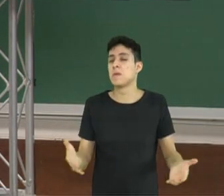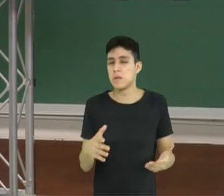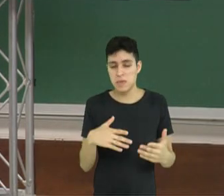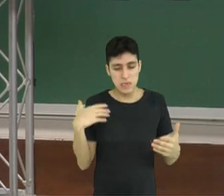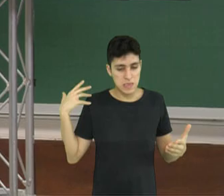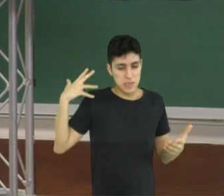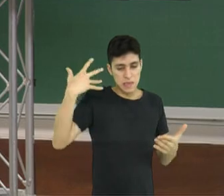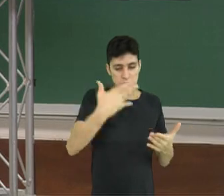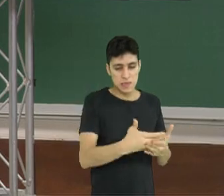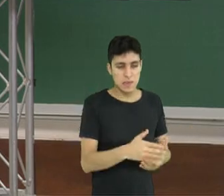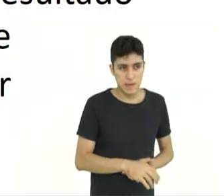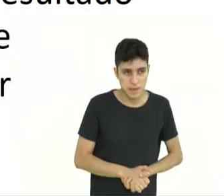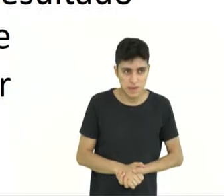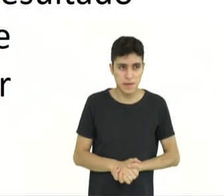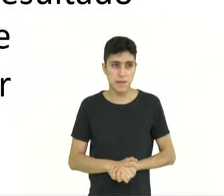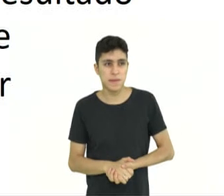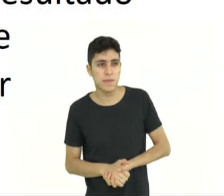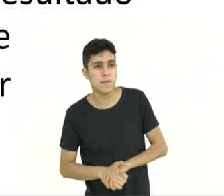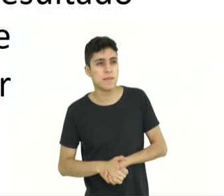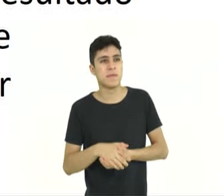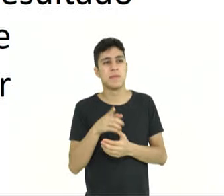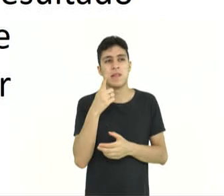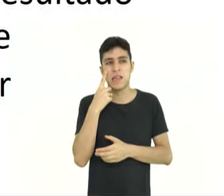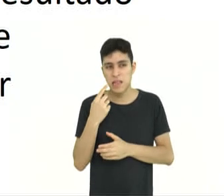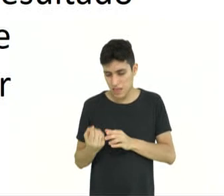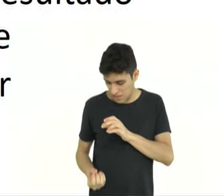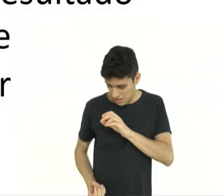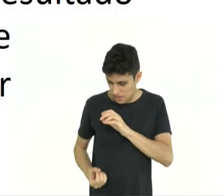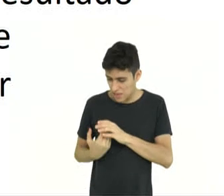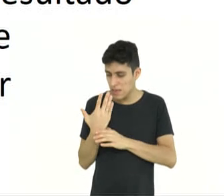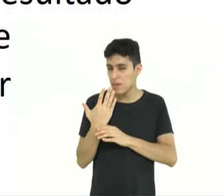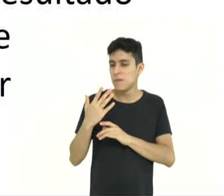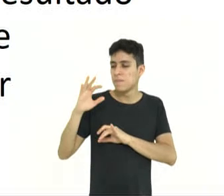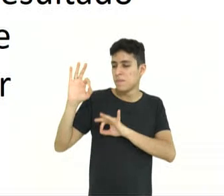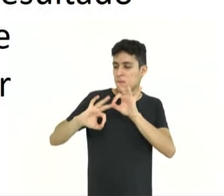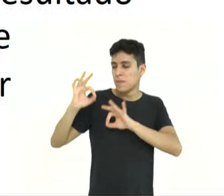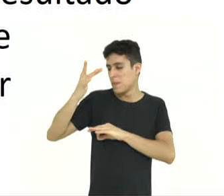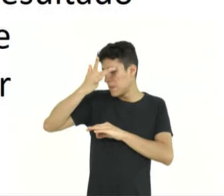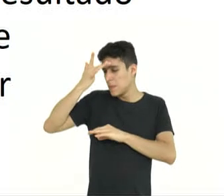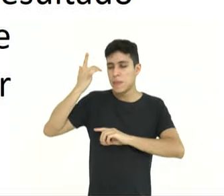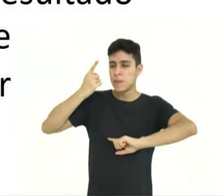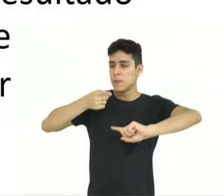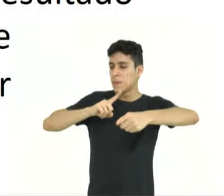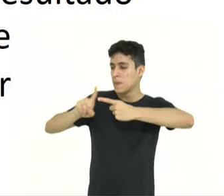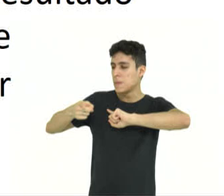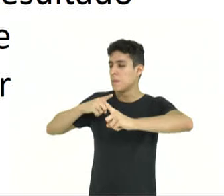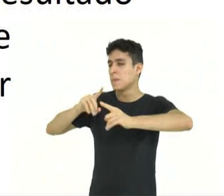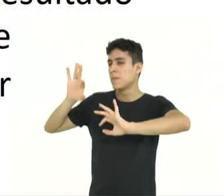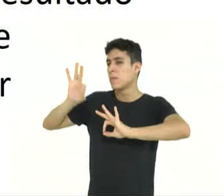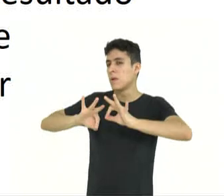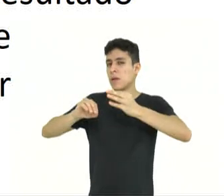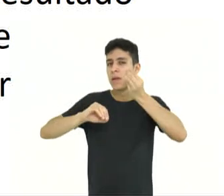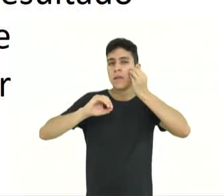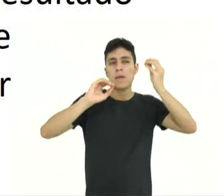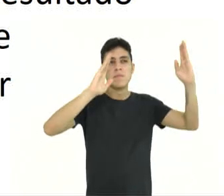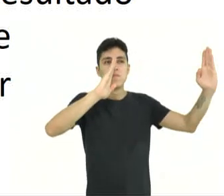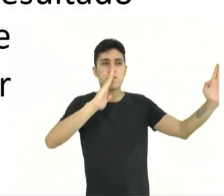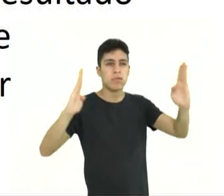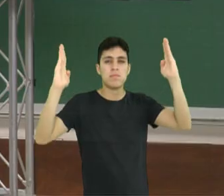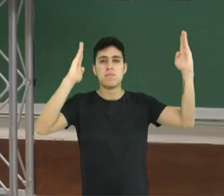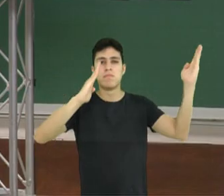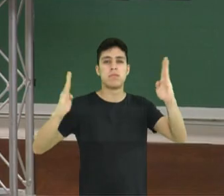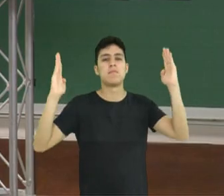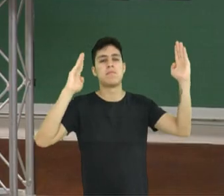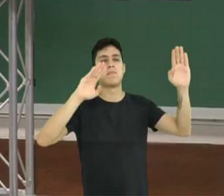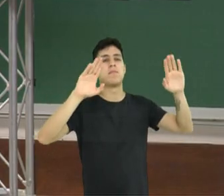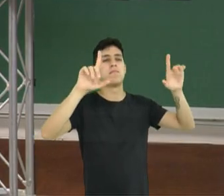tá no entanto a criação cinema foi resultado de esforço de várias inventores que trabalhavam para conseguir imagens em movimentos a gente